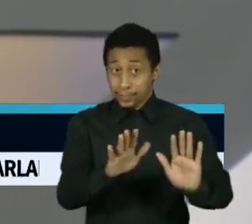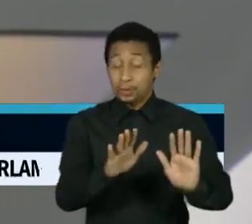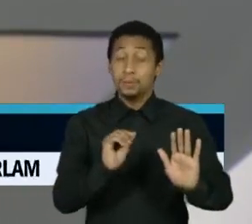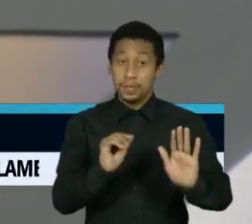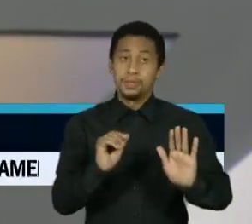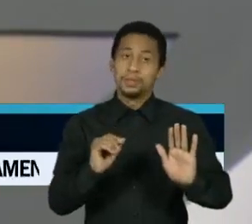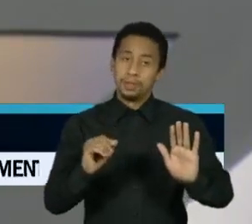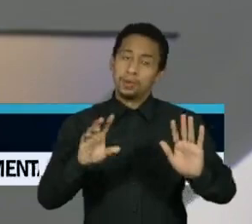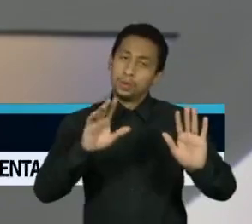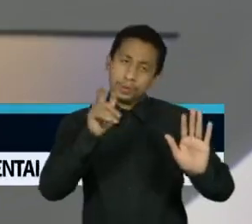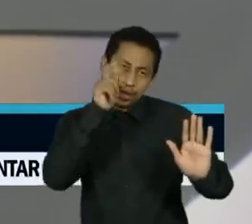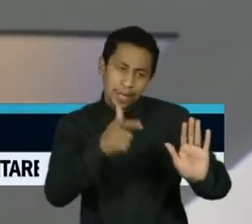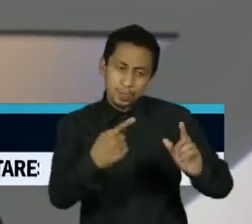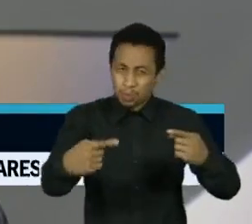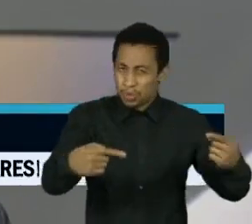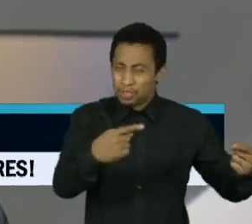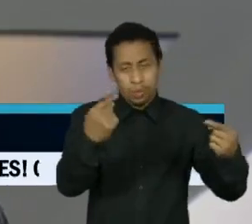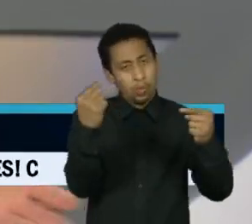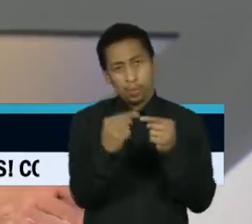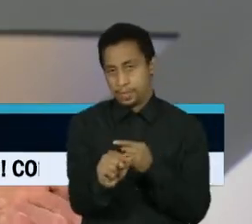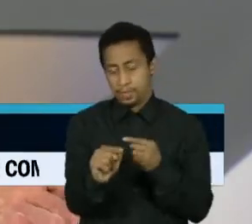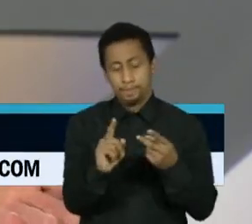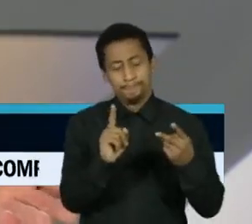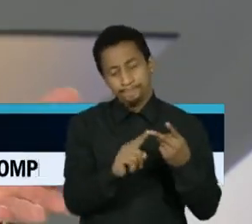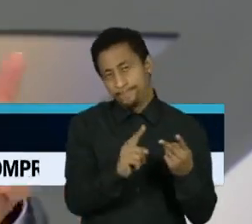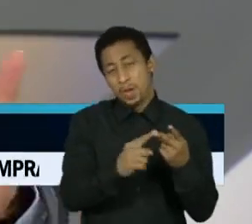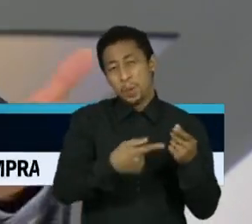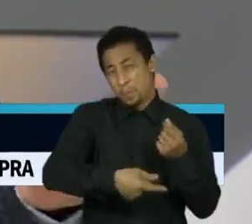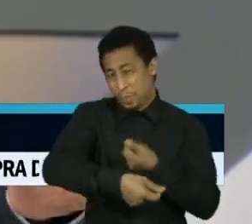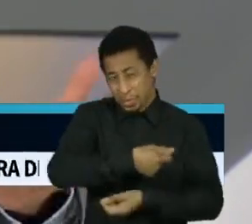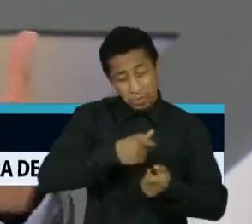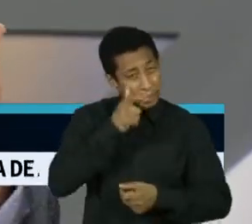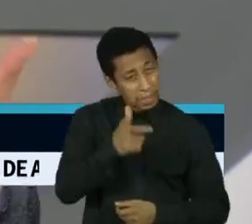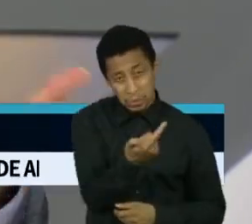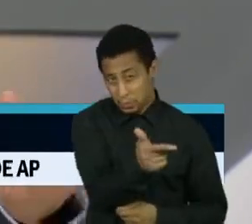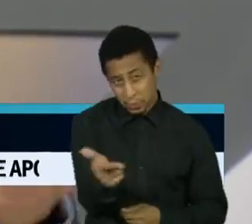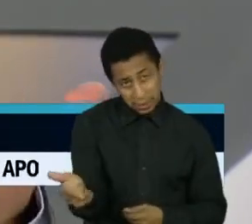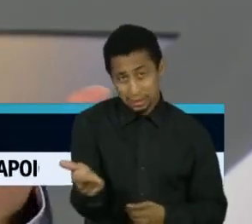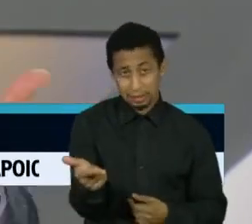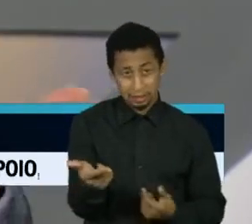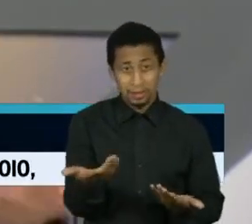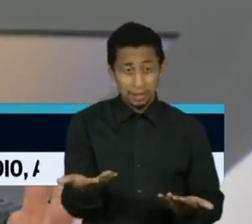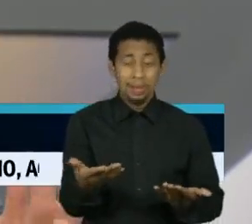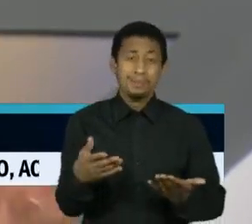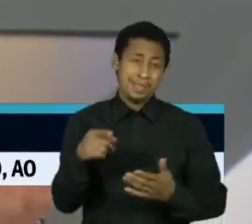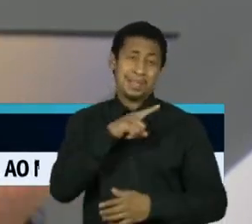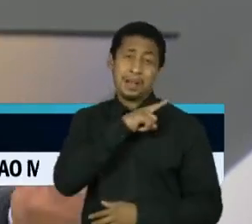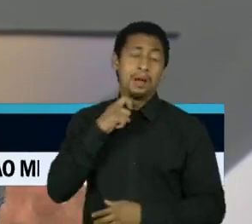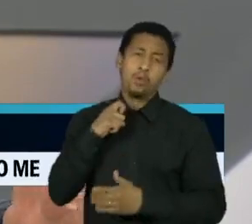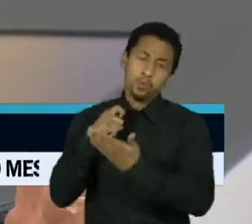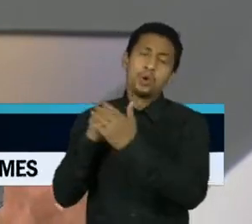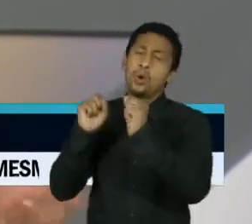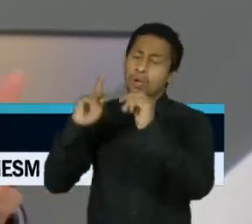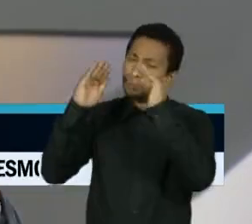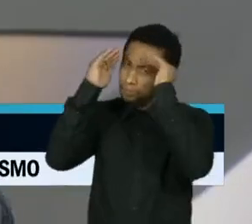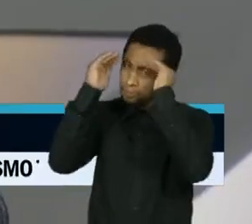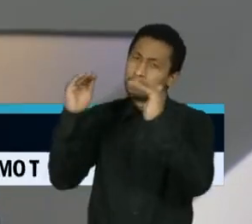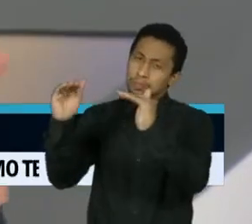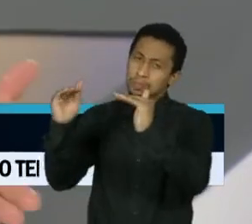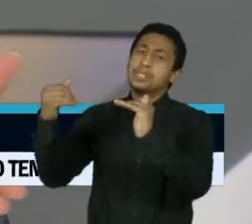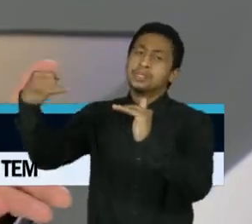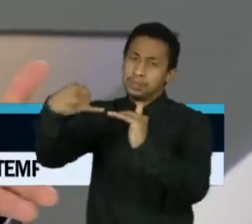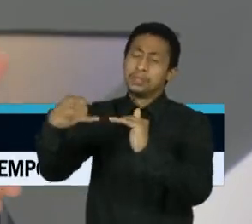vista político, não é o modelo. Do ponto de vista econômico, não interessa. E, obviamente, é um país a ser respeitado,